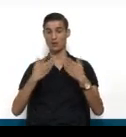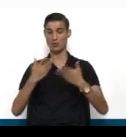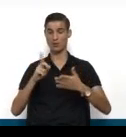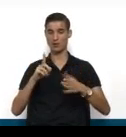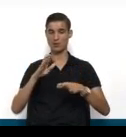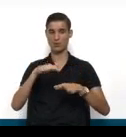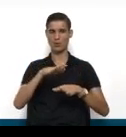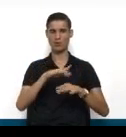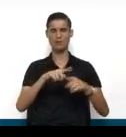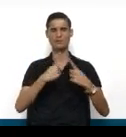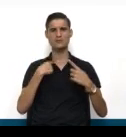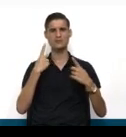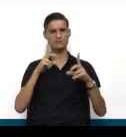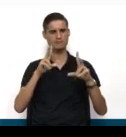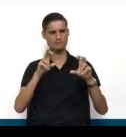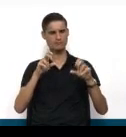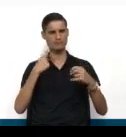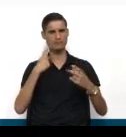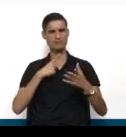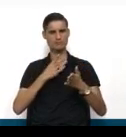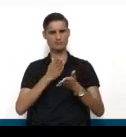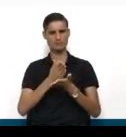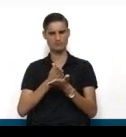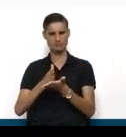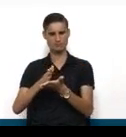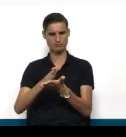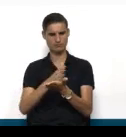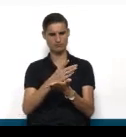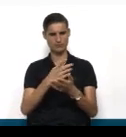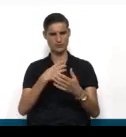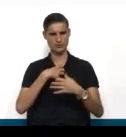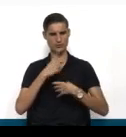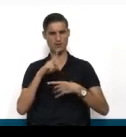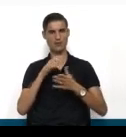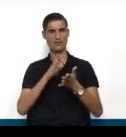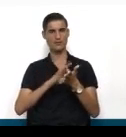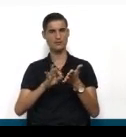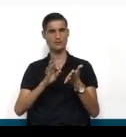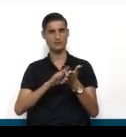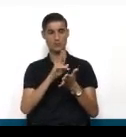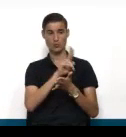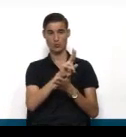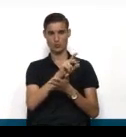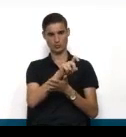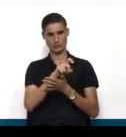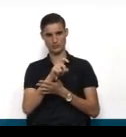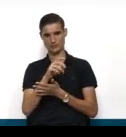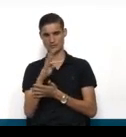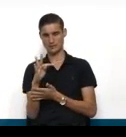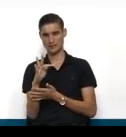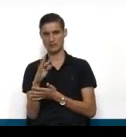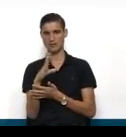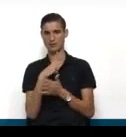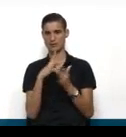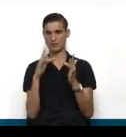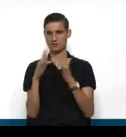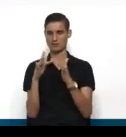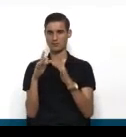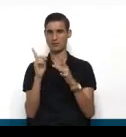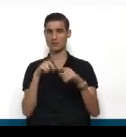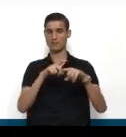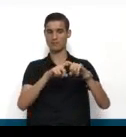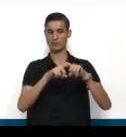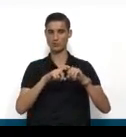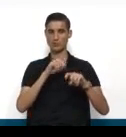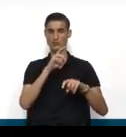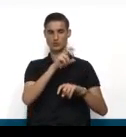ter que, considerando essa separação de variáveis, onde eu posso escrever esse u de xt como sendo a multiplicação